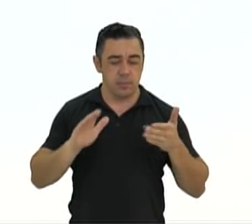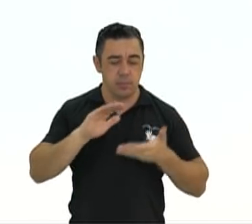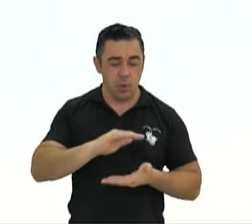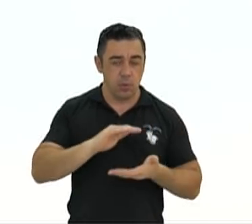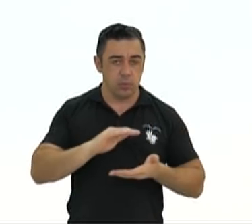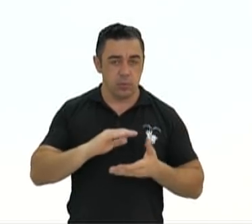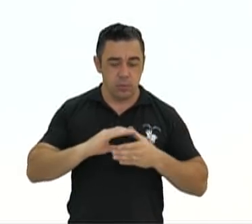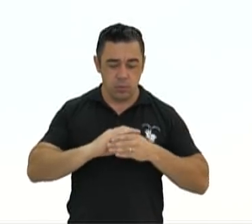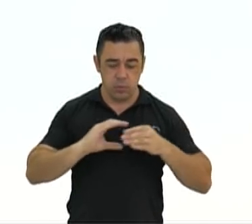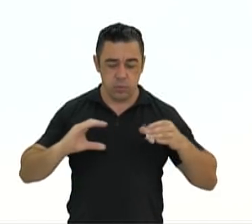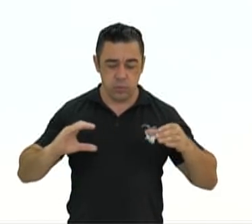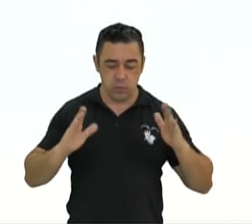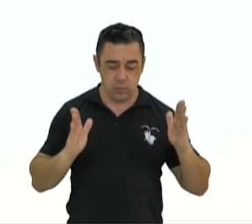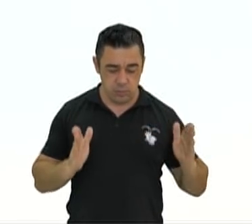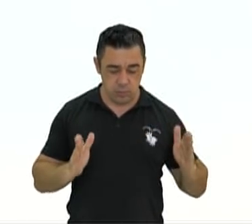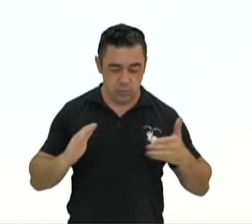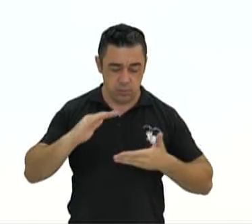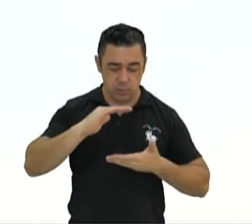retangulares, ou seja,